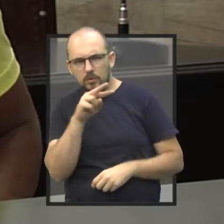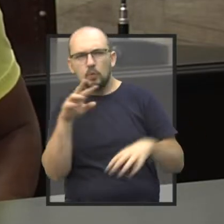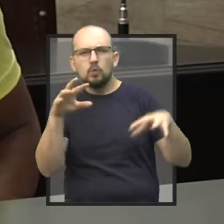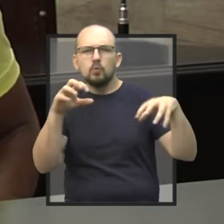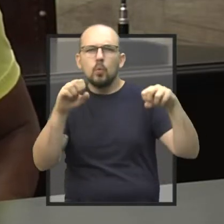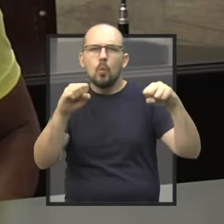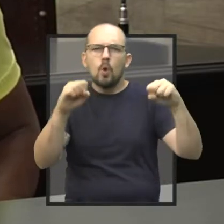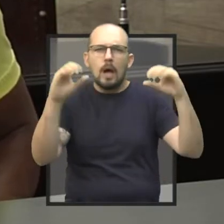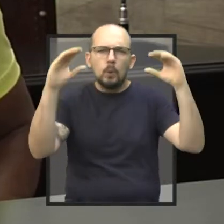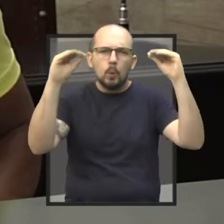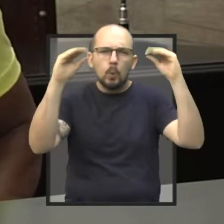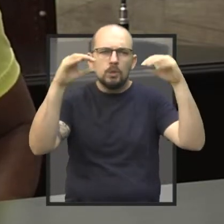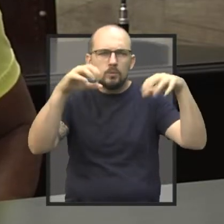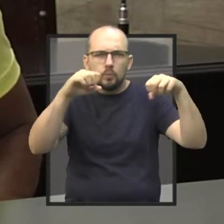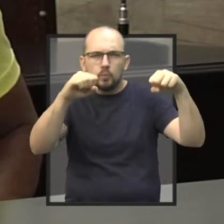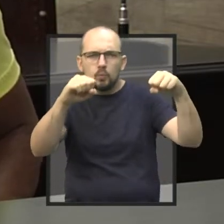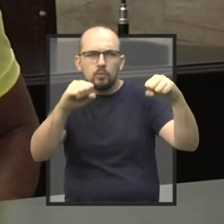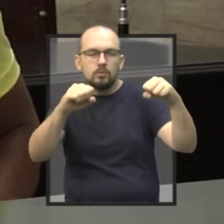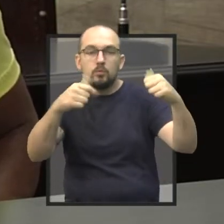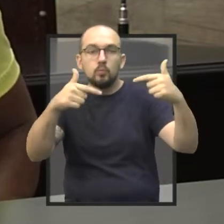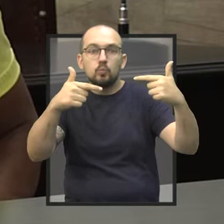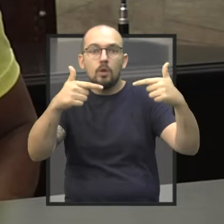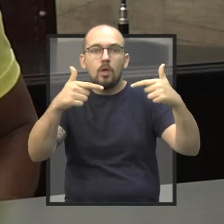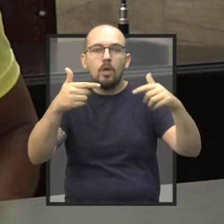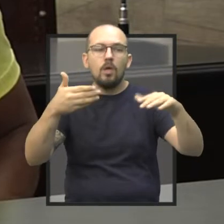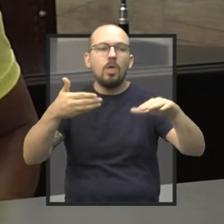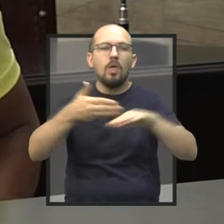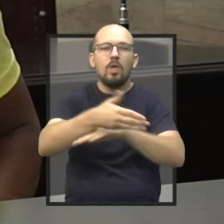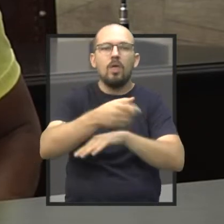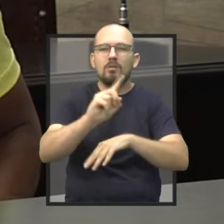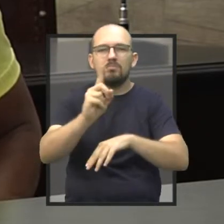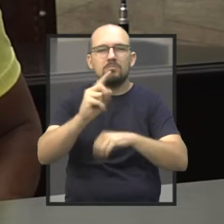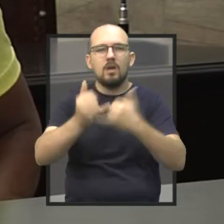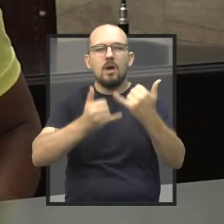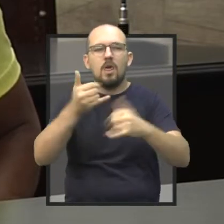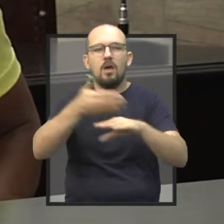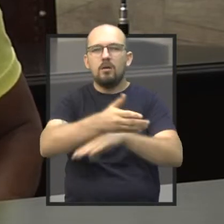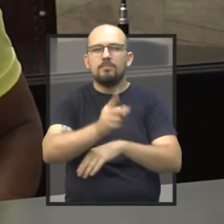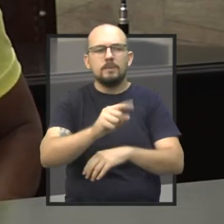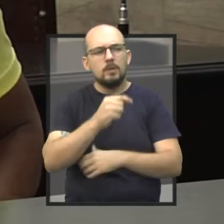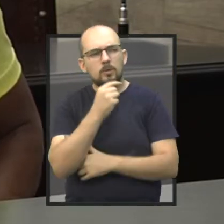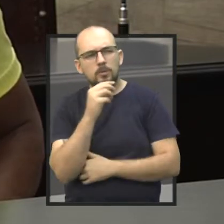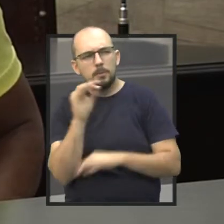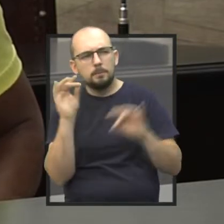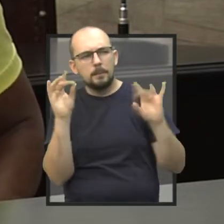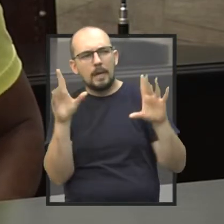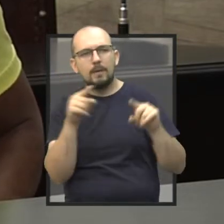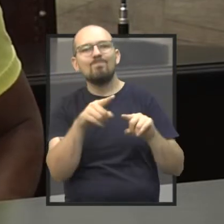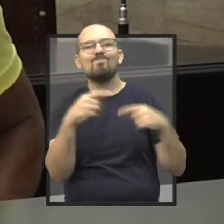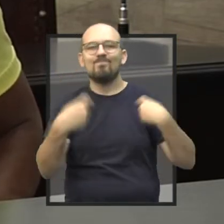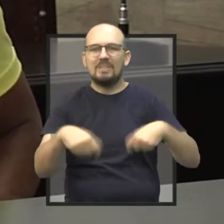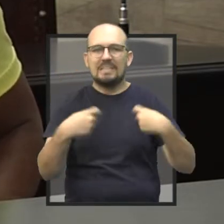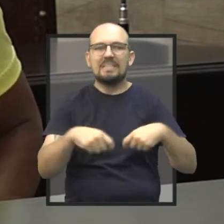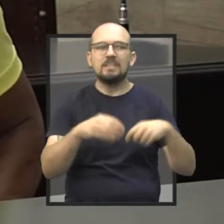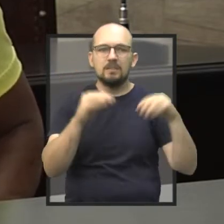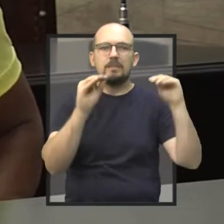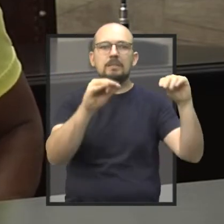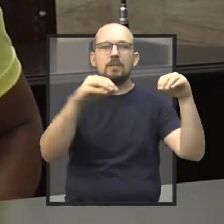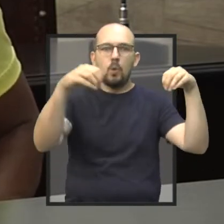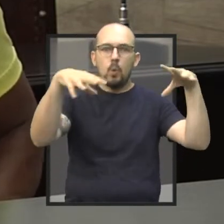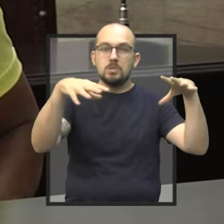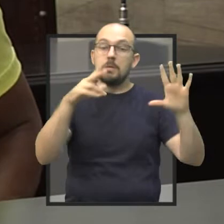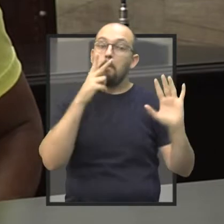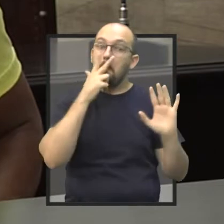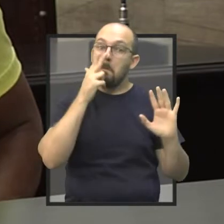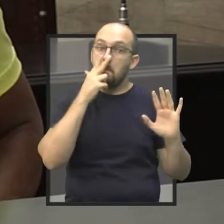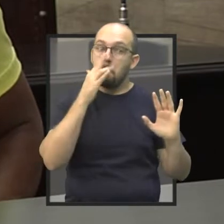né? Na parte noturna não tem acesso, as crianças não têm acesso. Então, acabei me despertando, mas já tem alguma